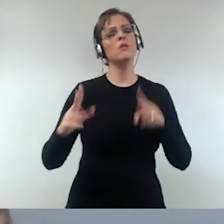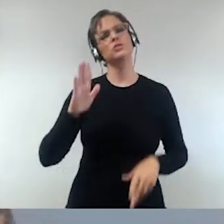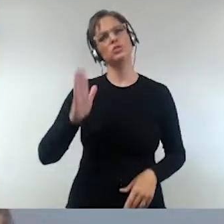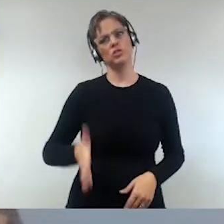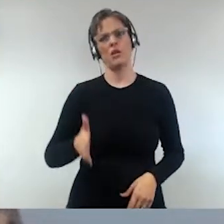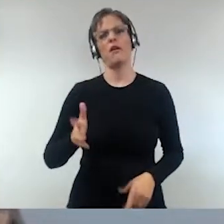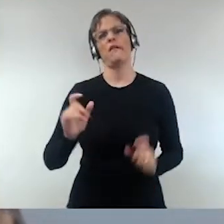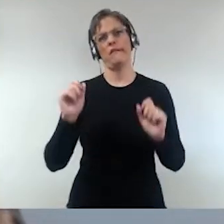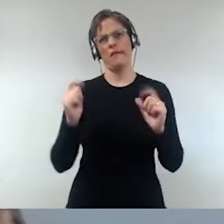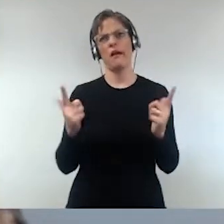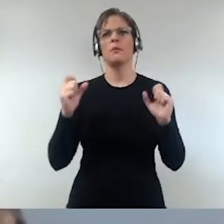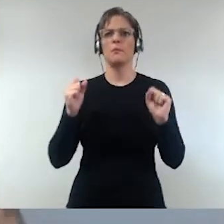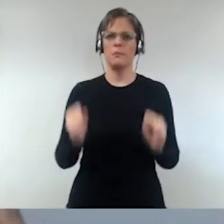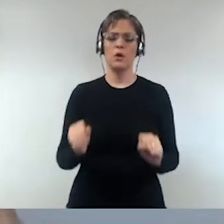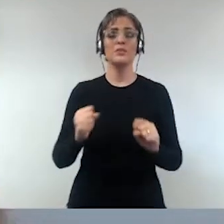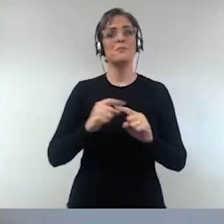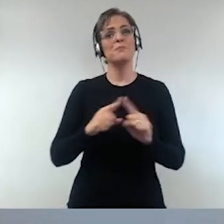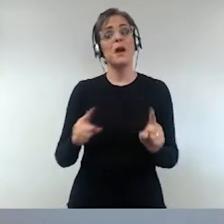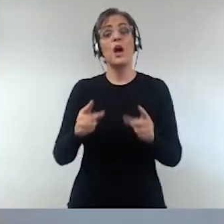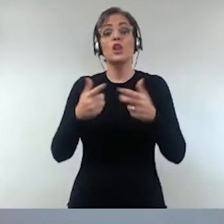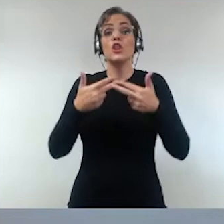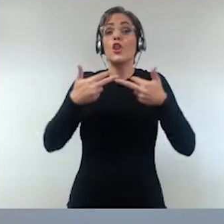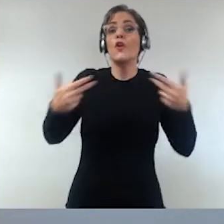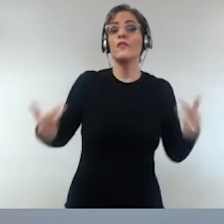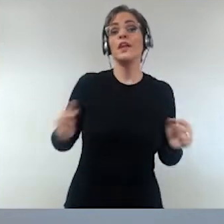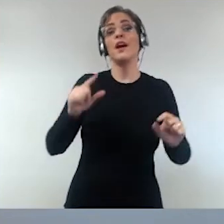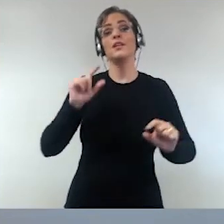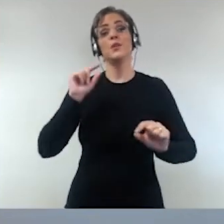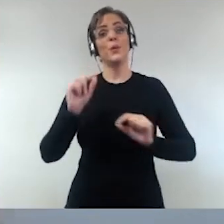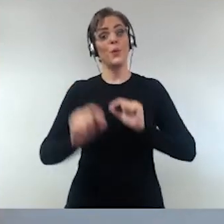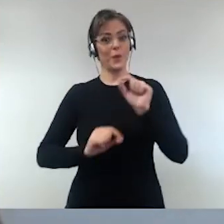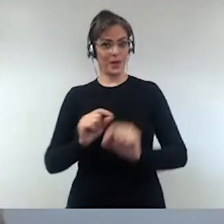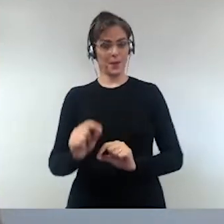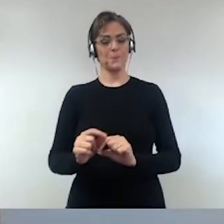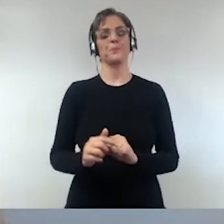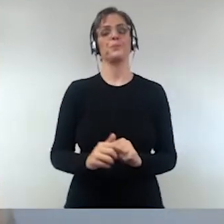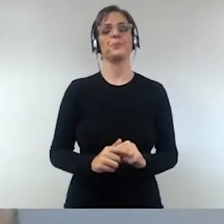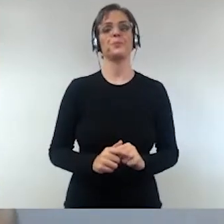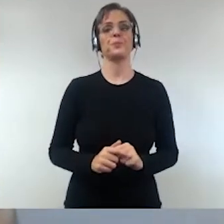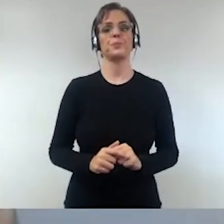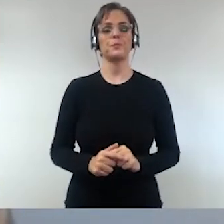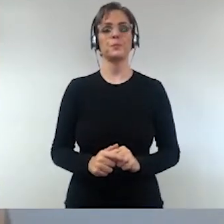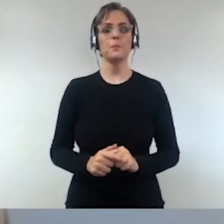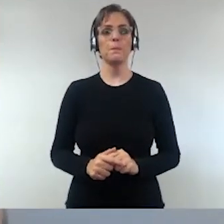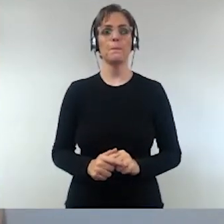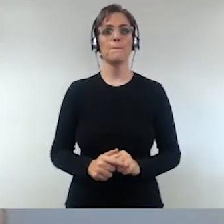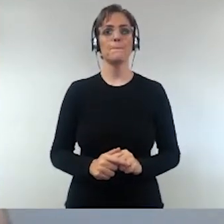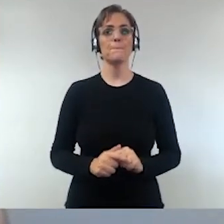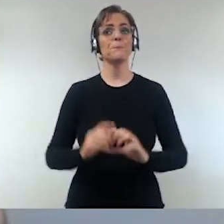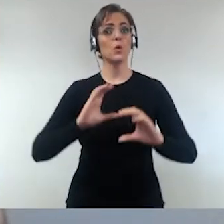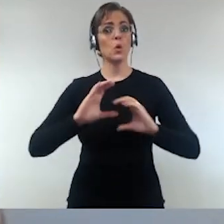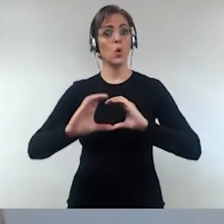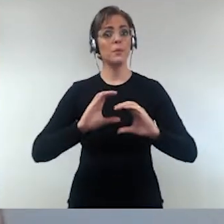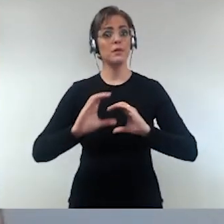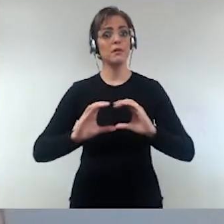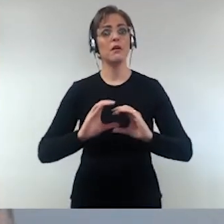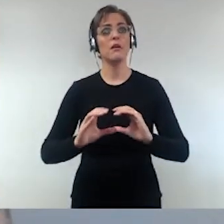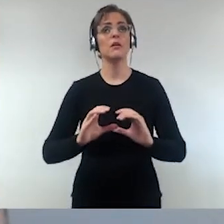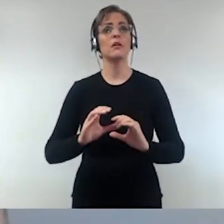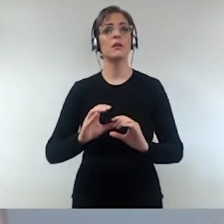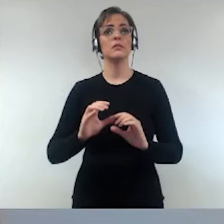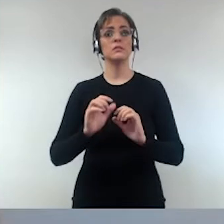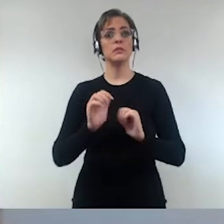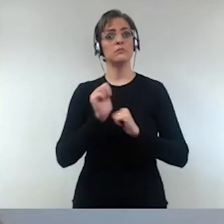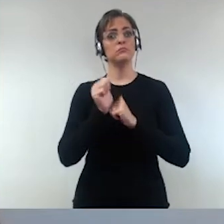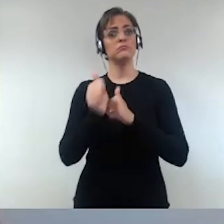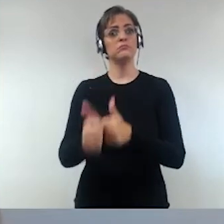a possibilidade de audiência virtual, mas a novidade foi que se impôs que a comunicação seja feita de forma síncrona